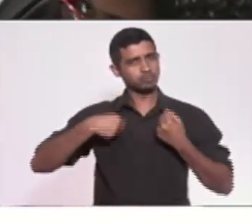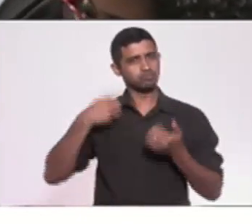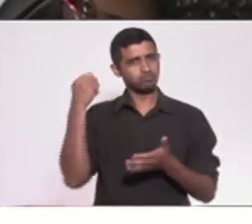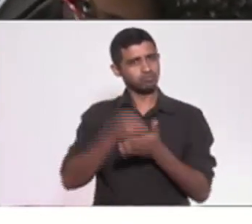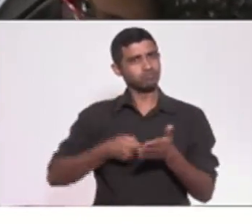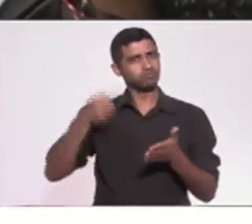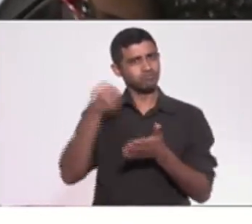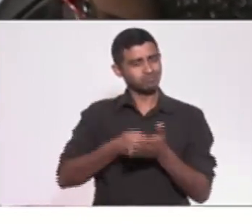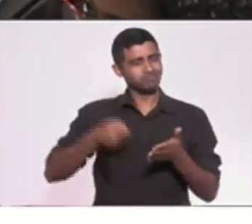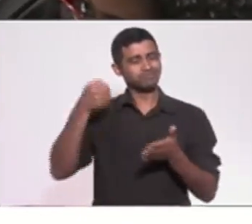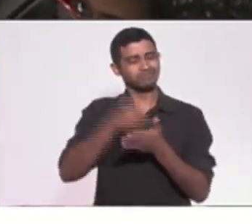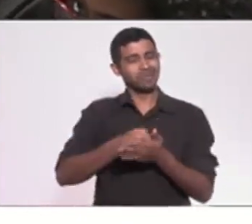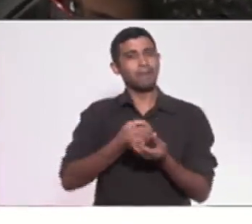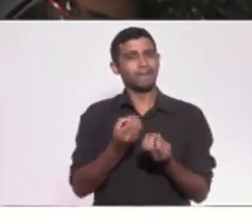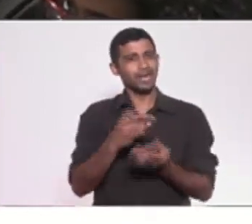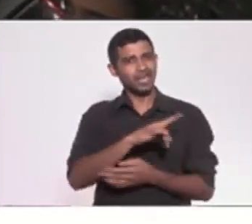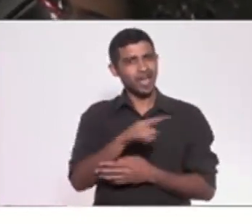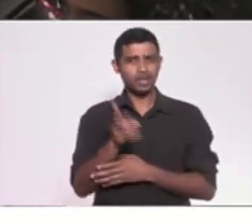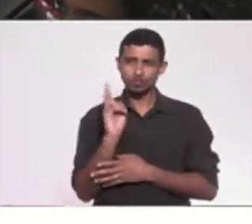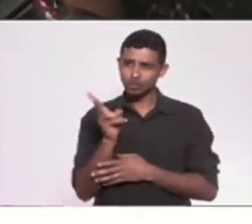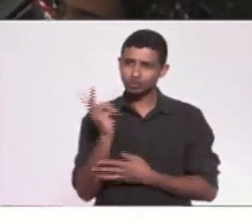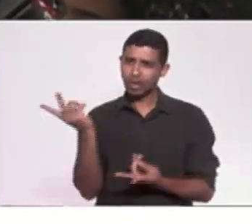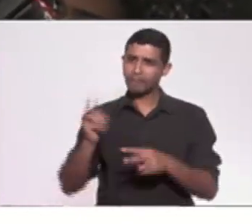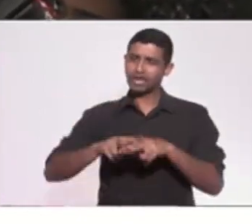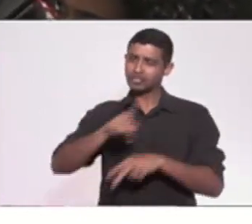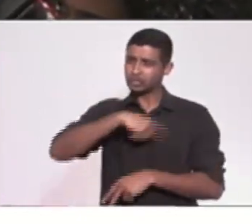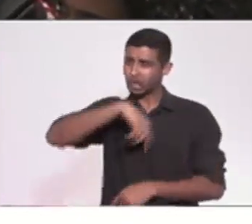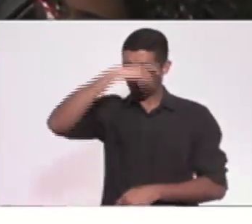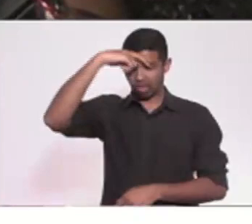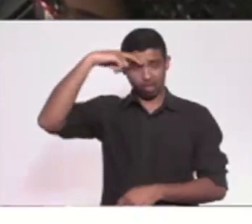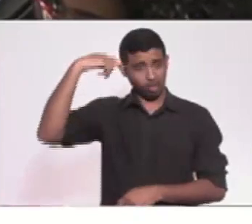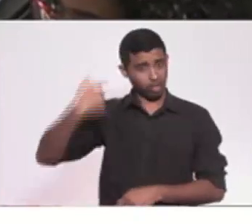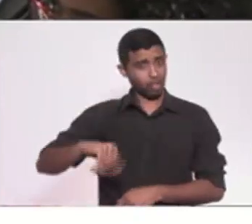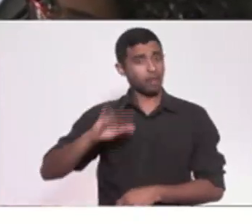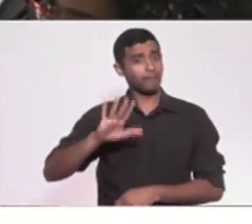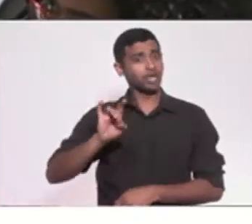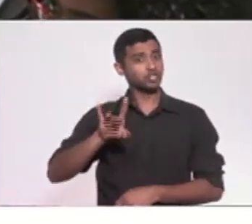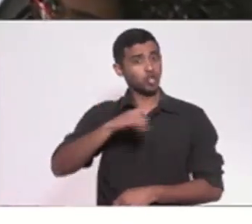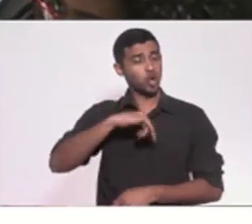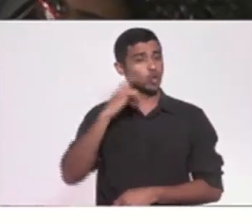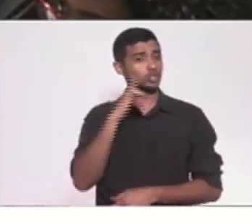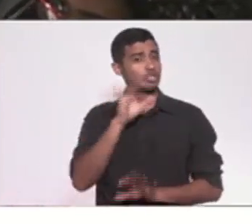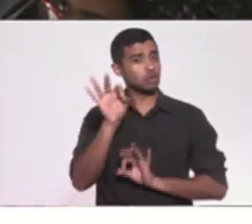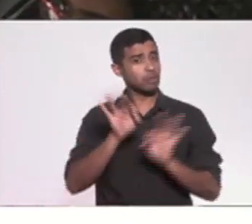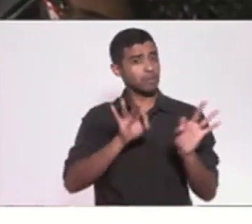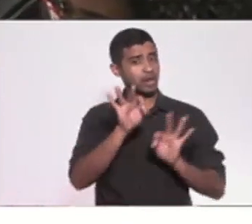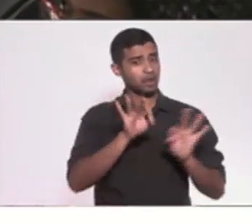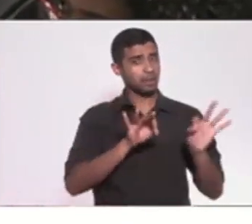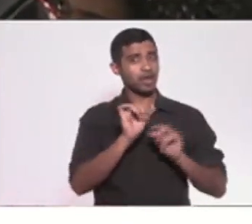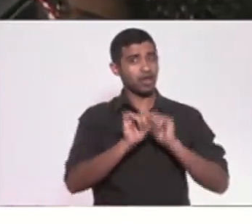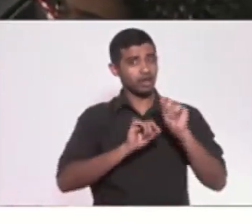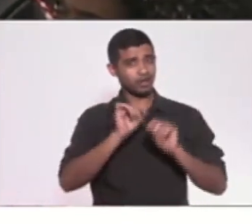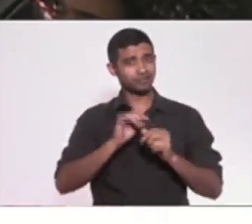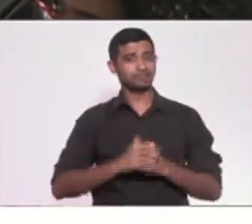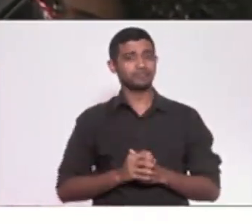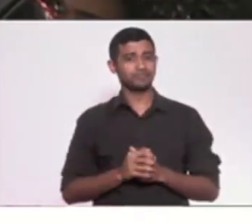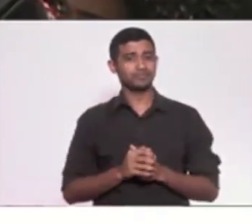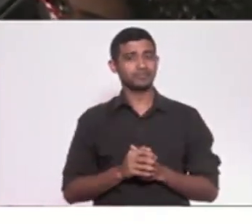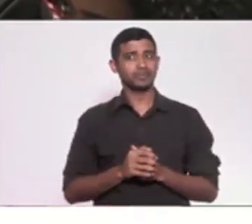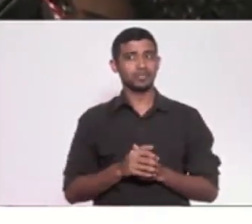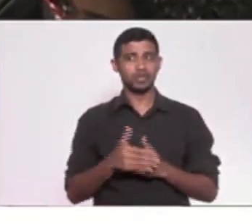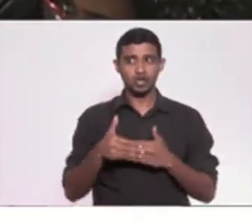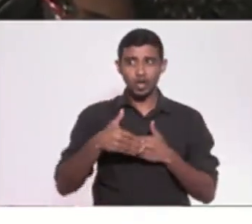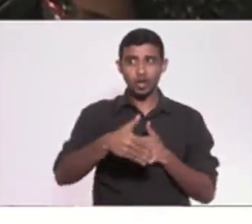fosse instalado. Foi uma batalha. E só conseguimos instalá-lo quando o ano estava para acabar e entrou em